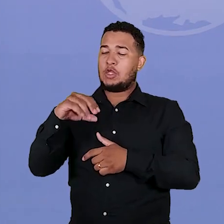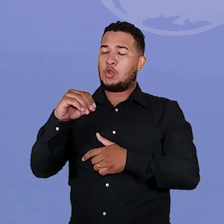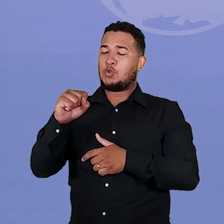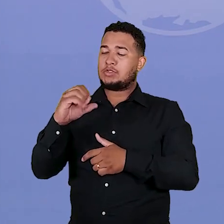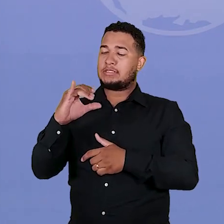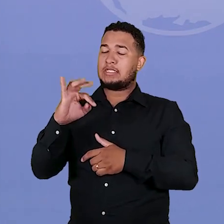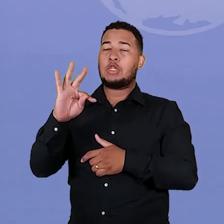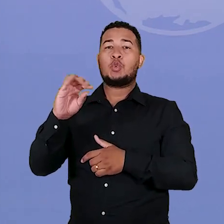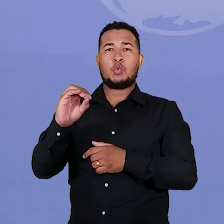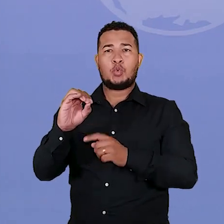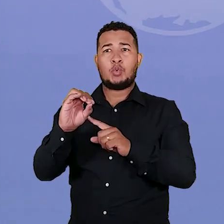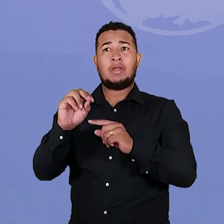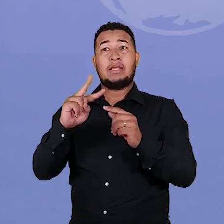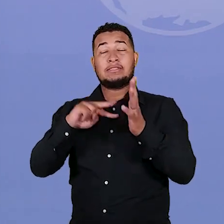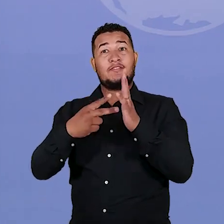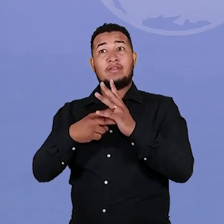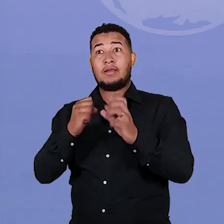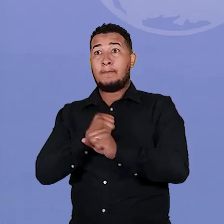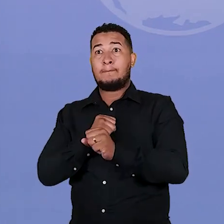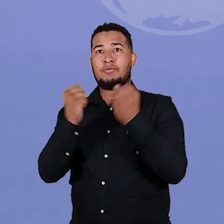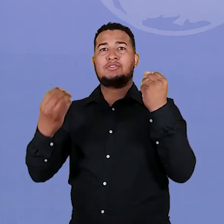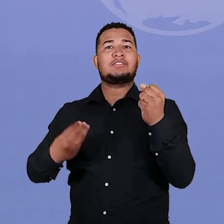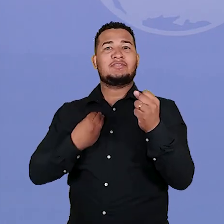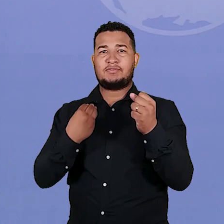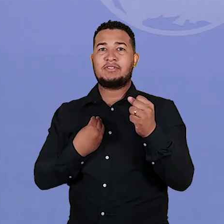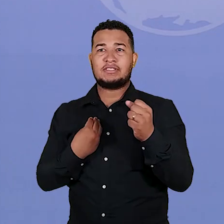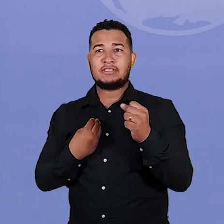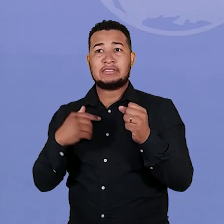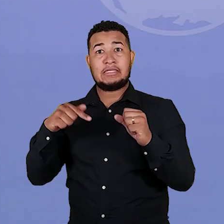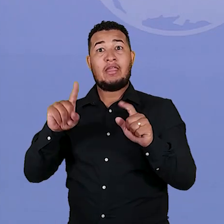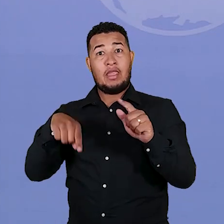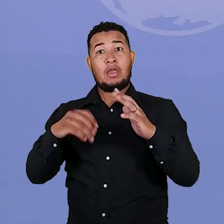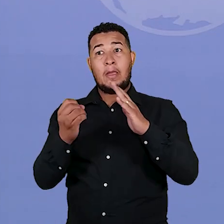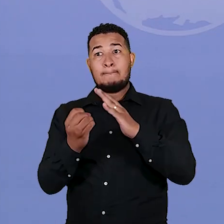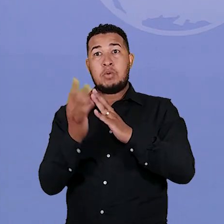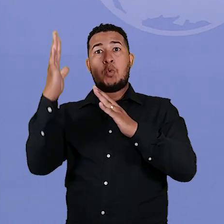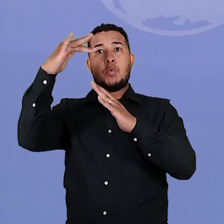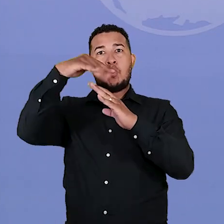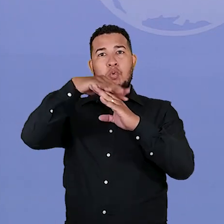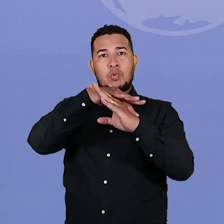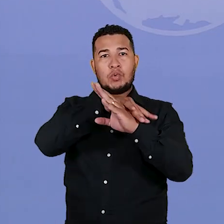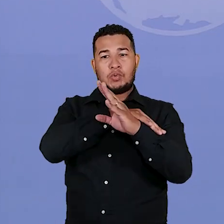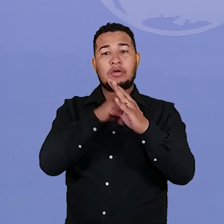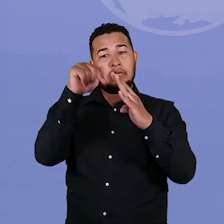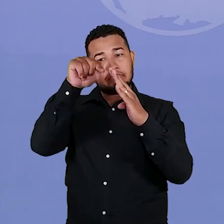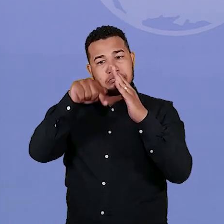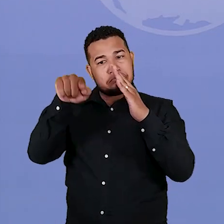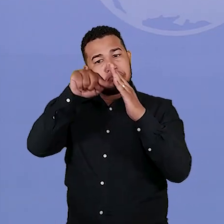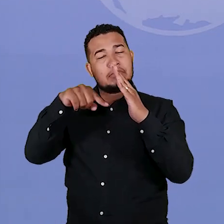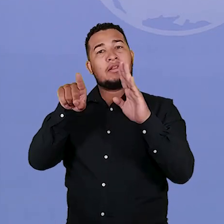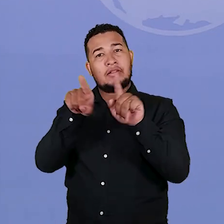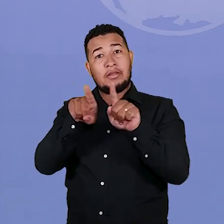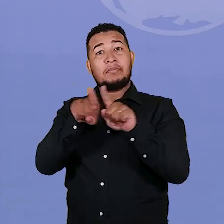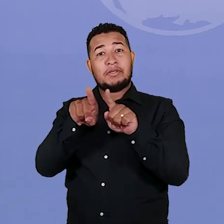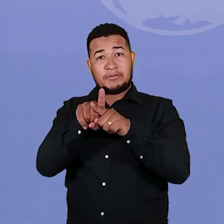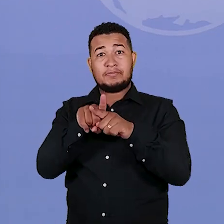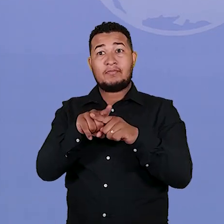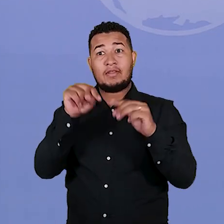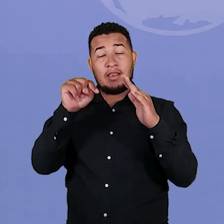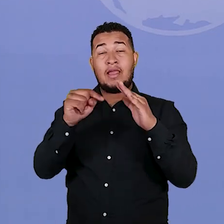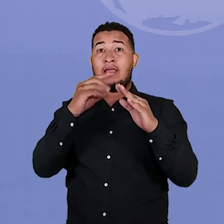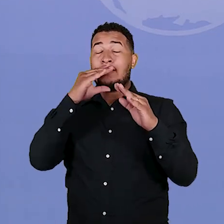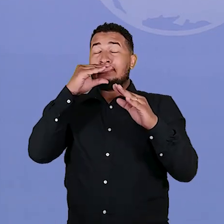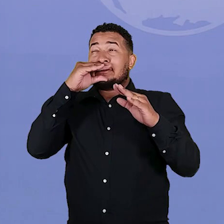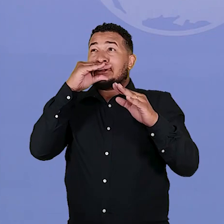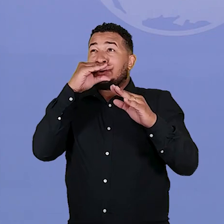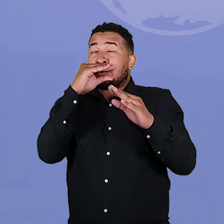local inóspito? É um local muito difícil de viver, né? E um desses locais é dentro de um vulcão,